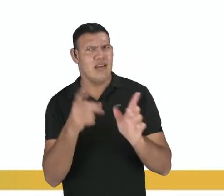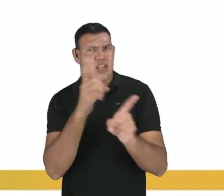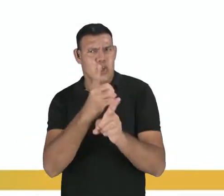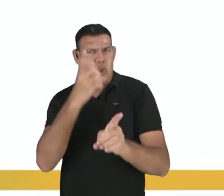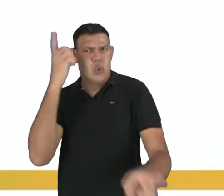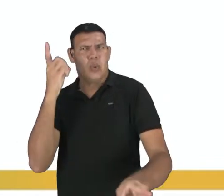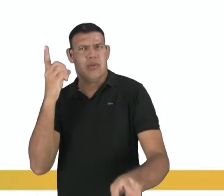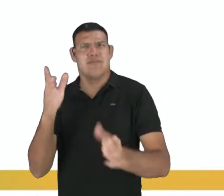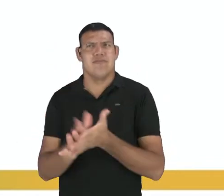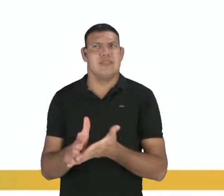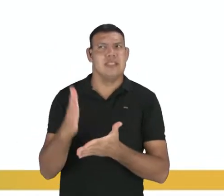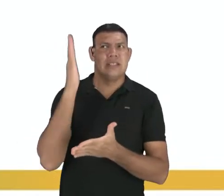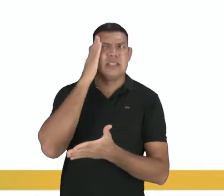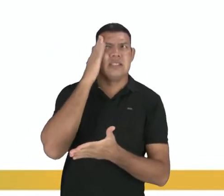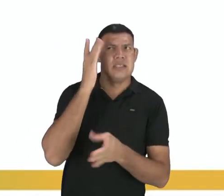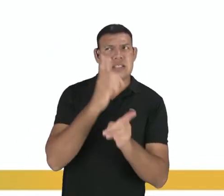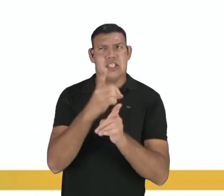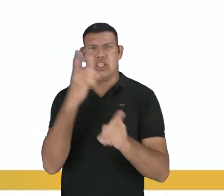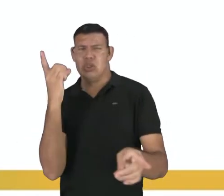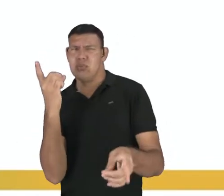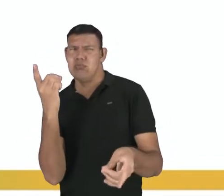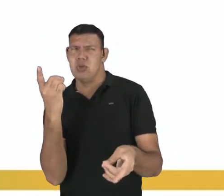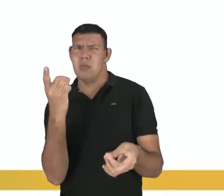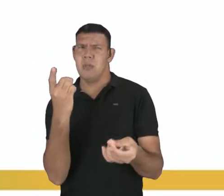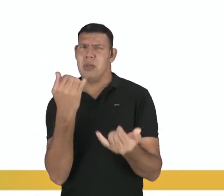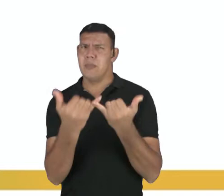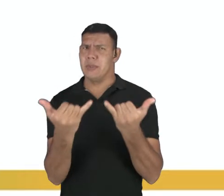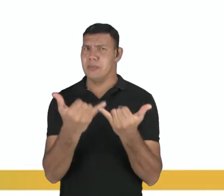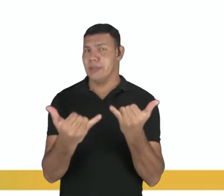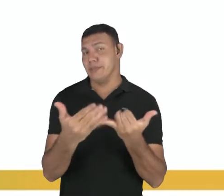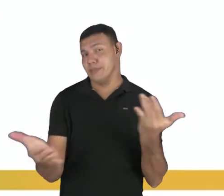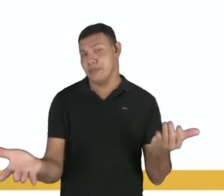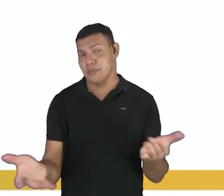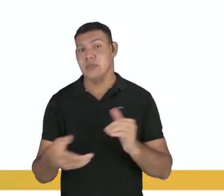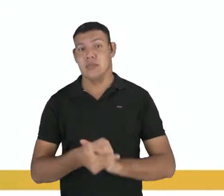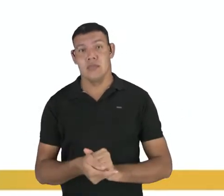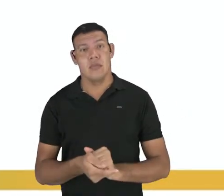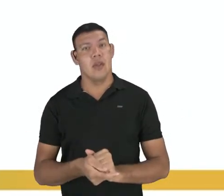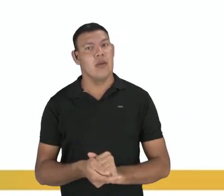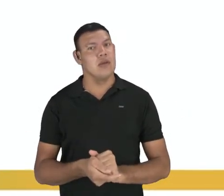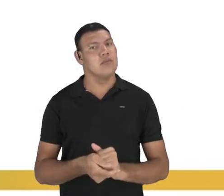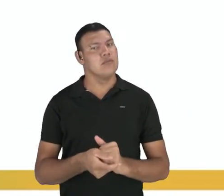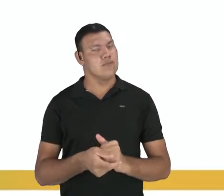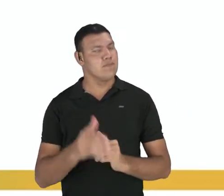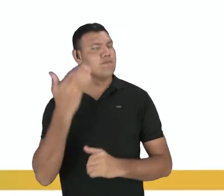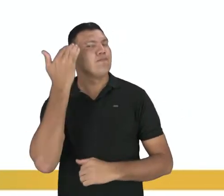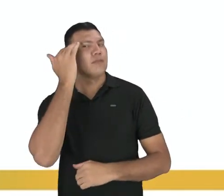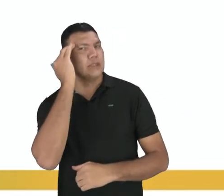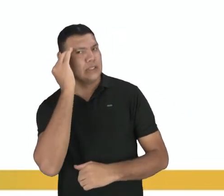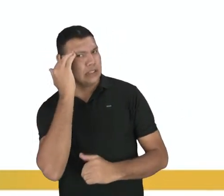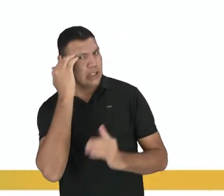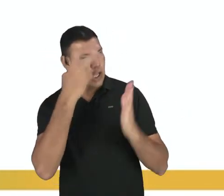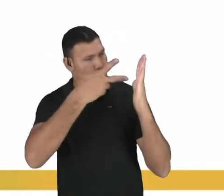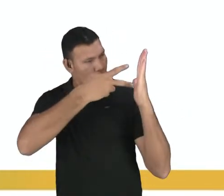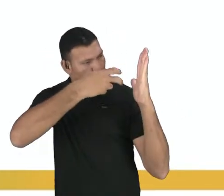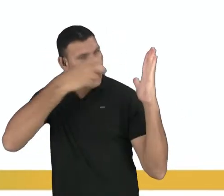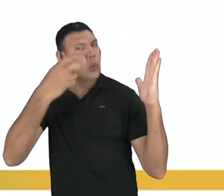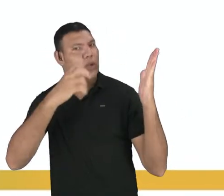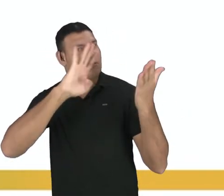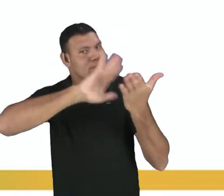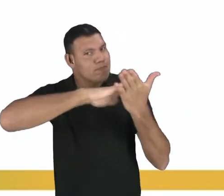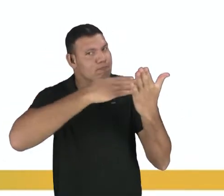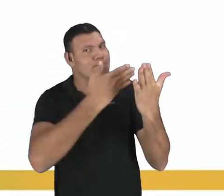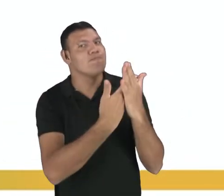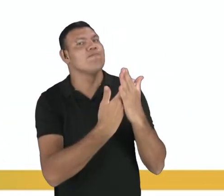sabendo, é basicamente a mesma coisa, né? A questão é sempre interprete, tá? Tradução